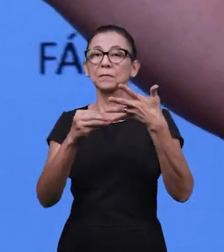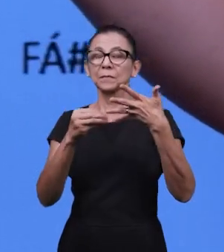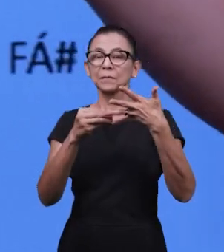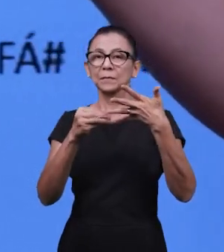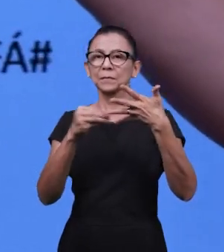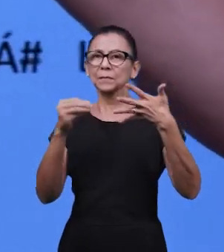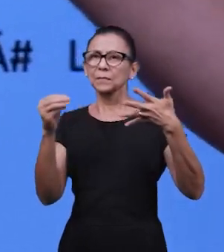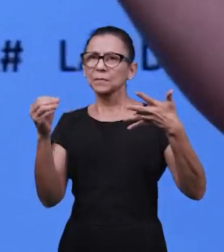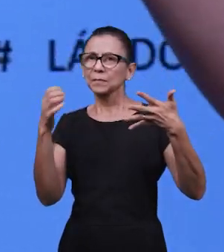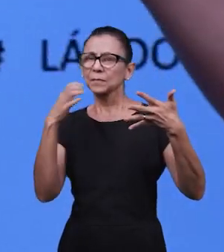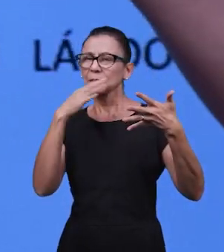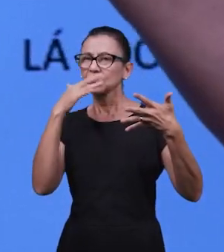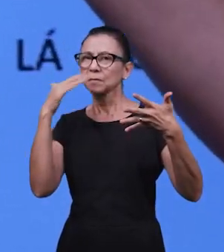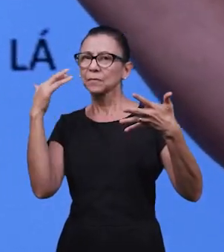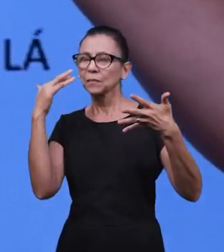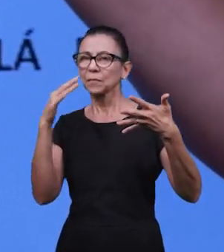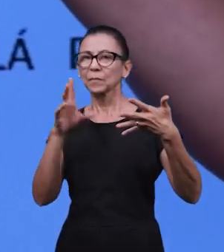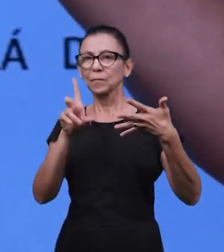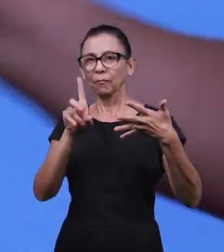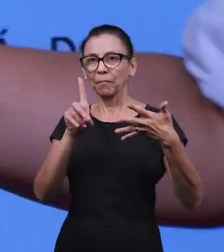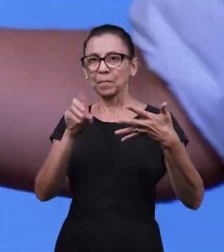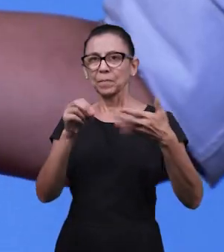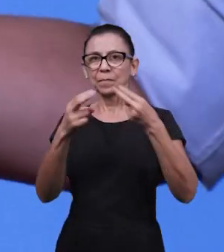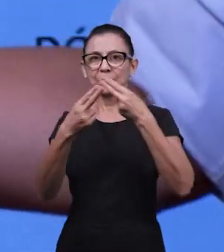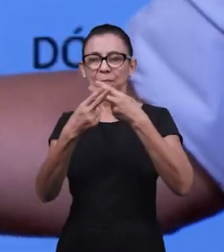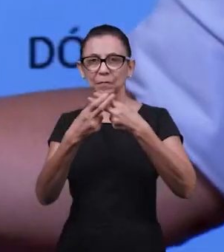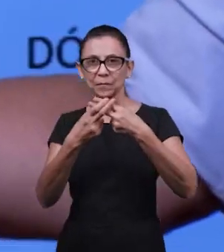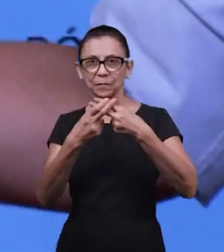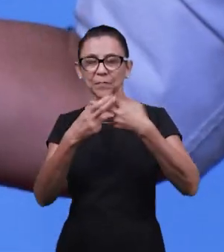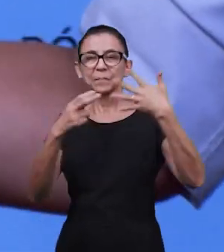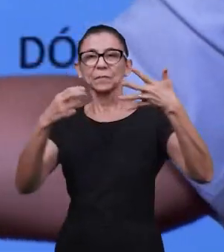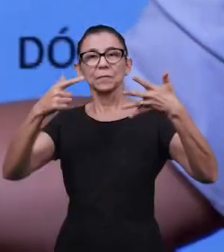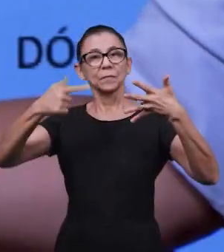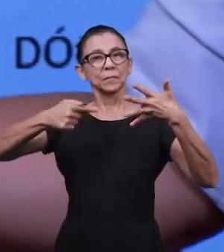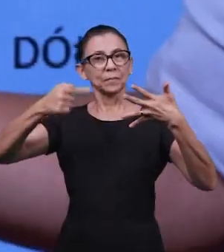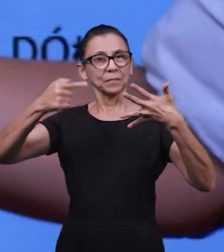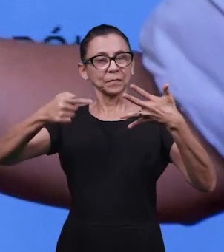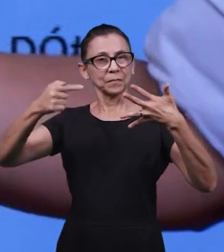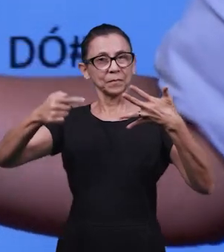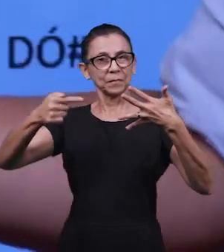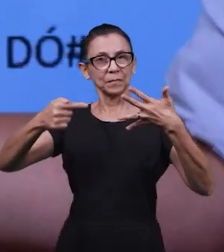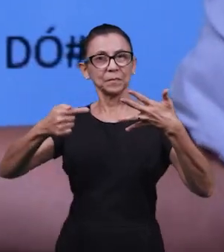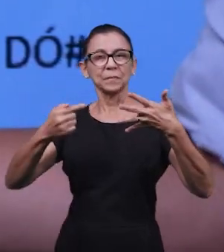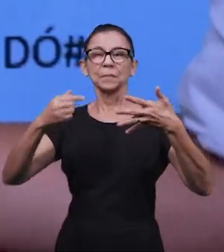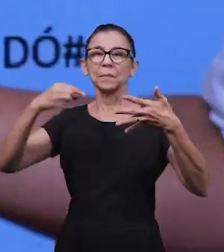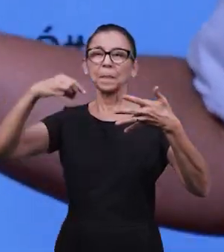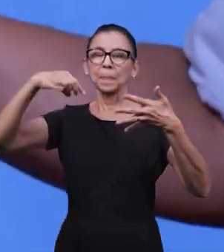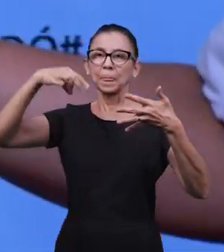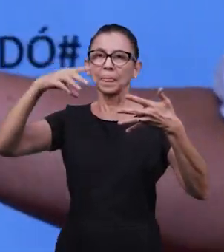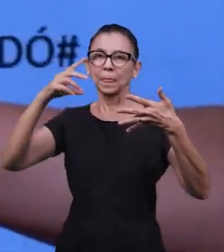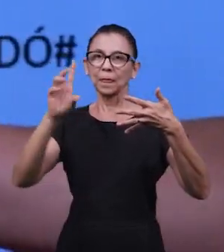Lá, Mi maior, Mi Sol sustenido Si.